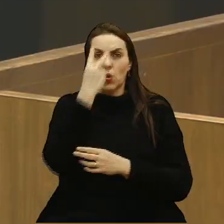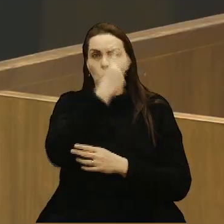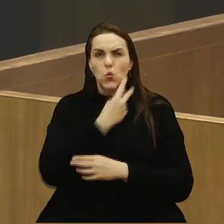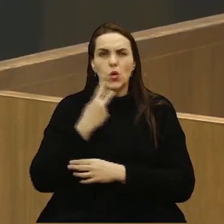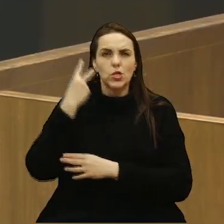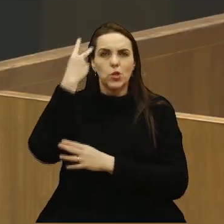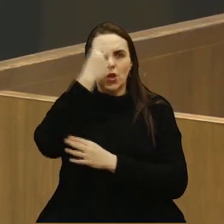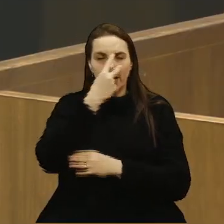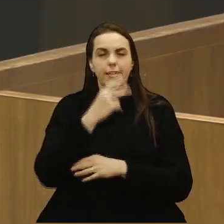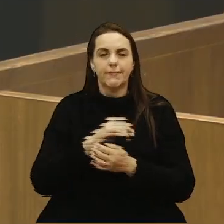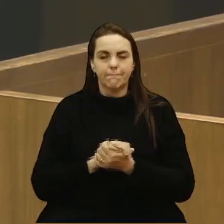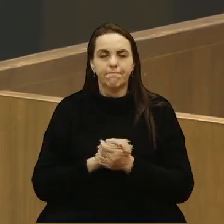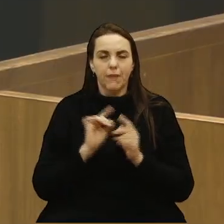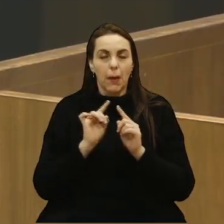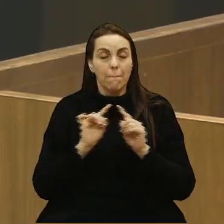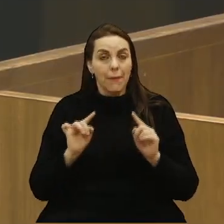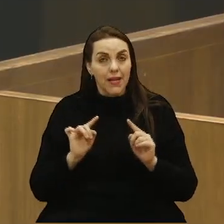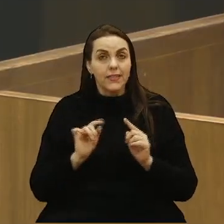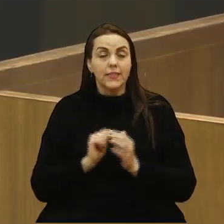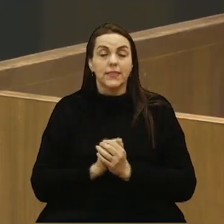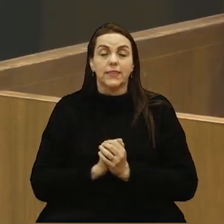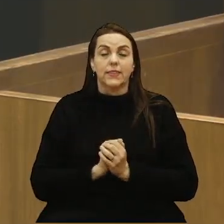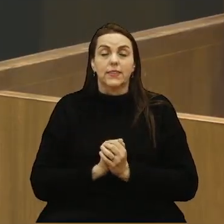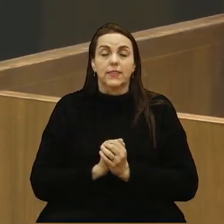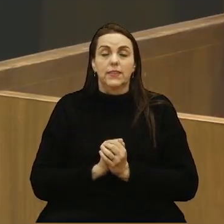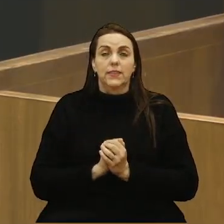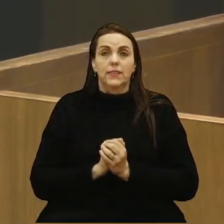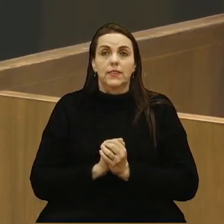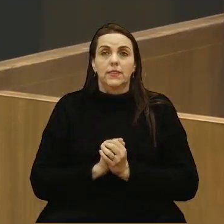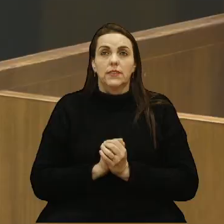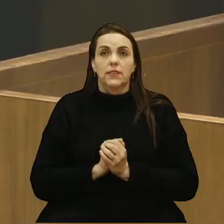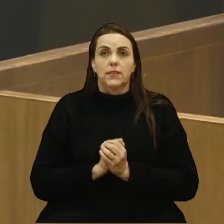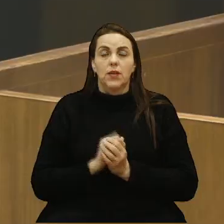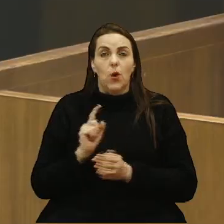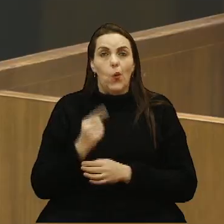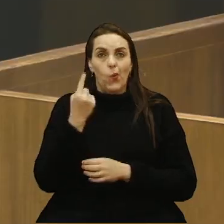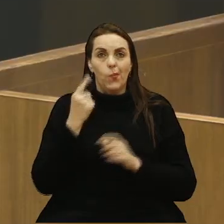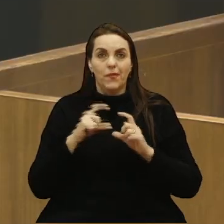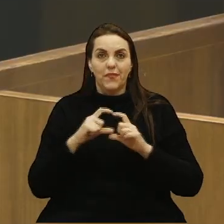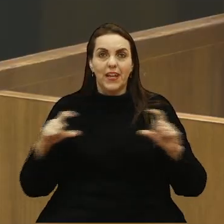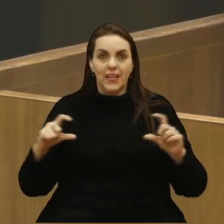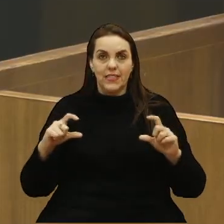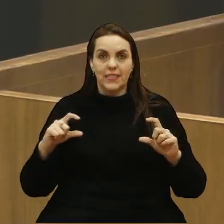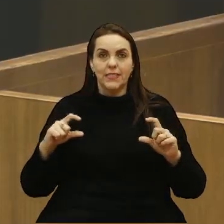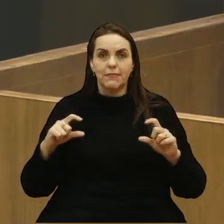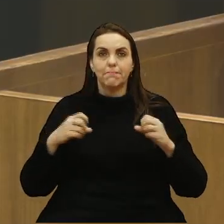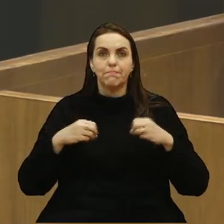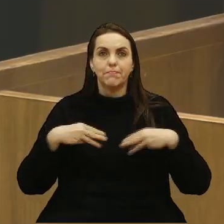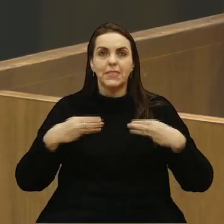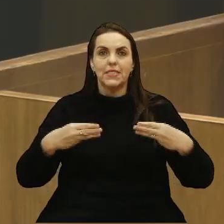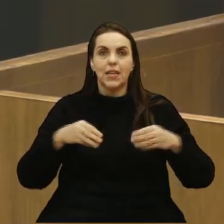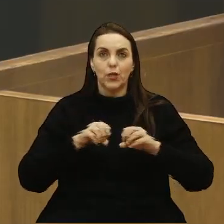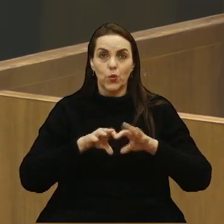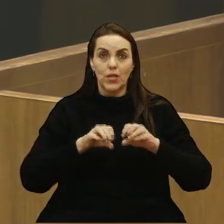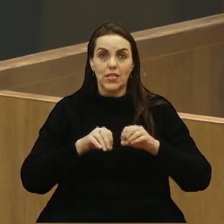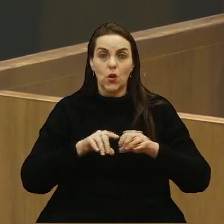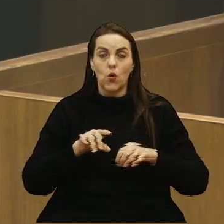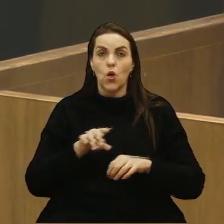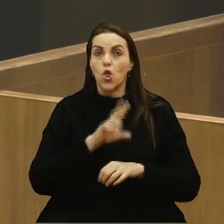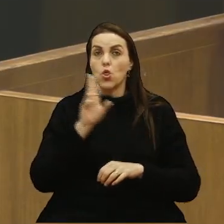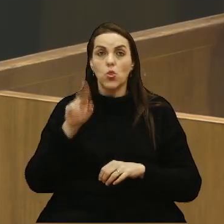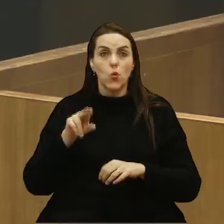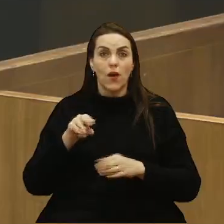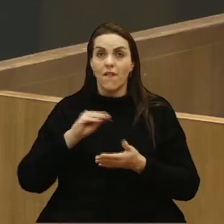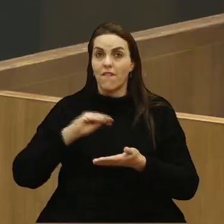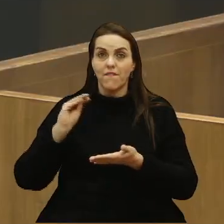horas, mas uma foi a frase do MEC, que não faltará